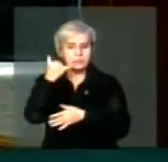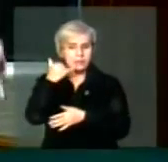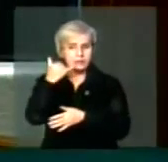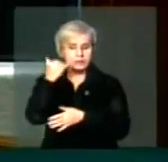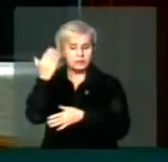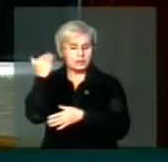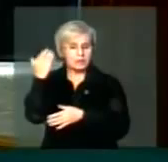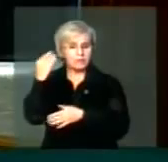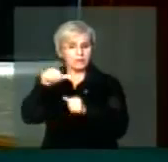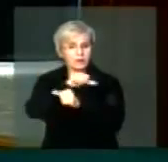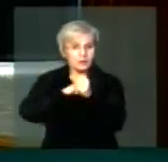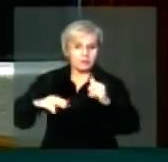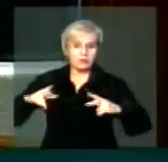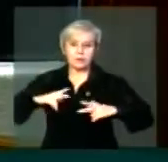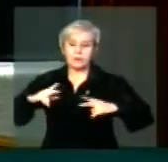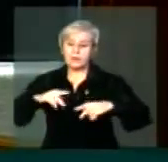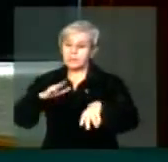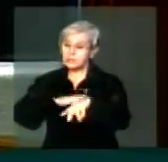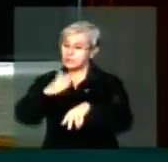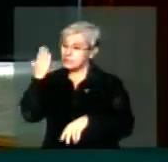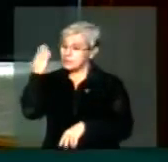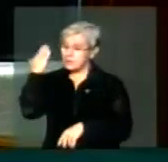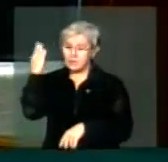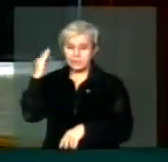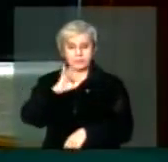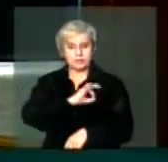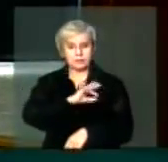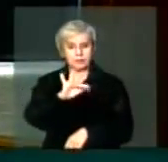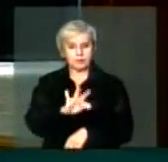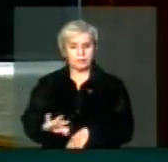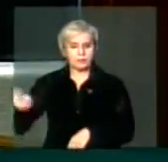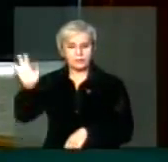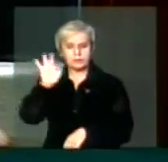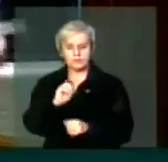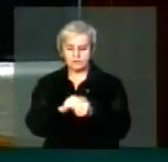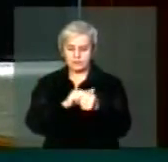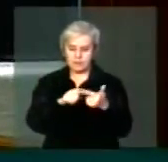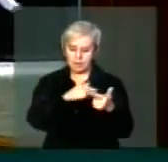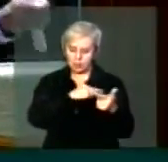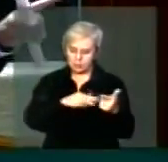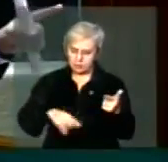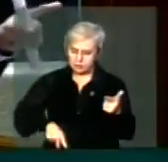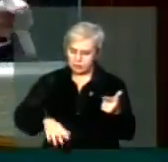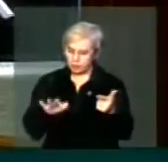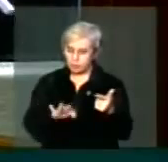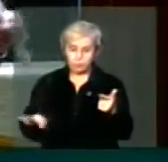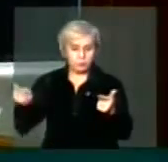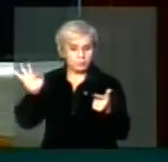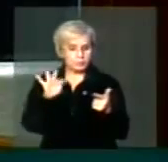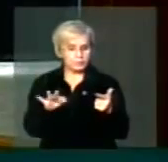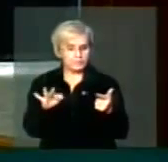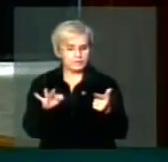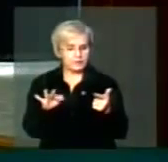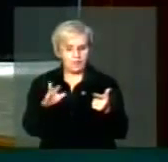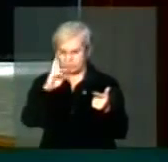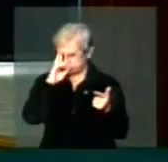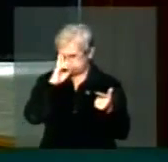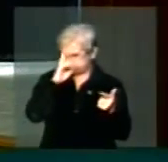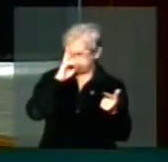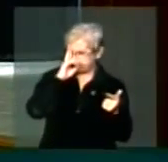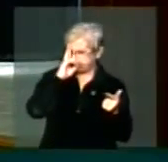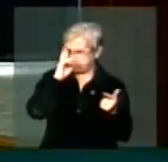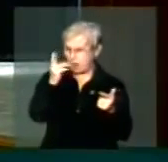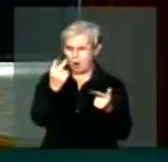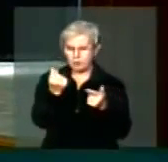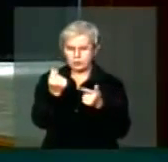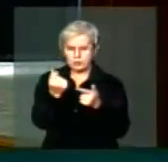vivíamos naquele período, uma época em que a Polícia Federal e o Ministério Público Federal não têm a autoridade e a isenção